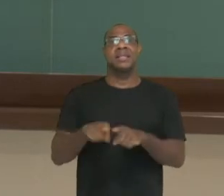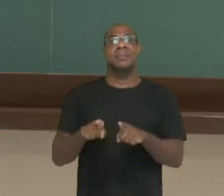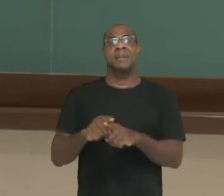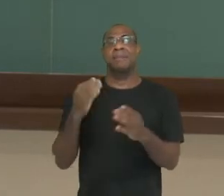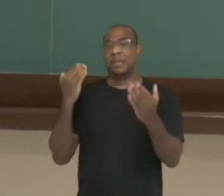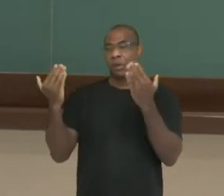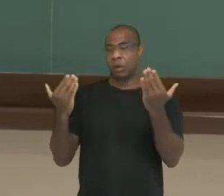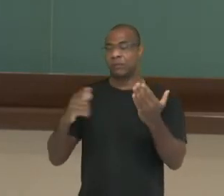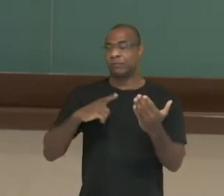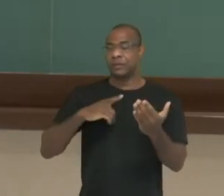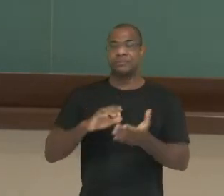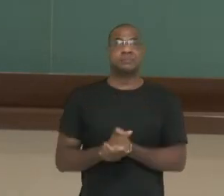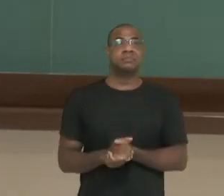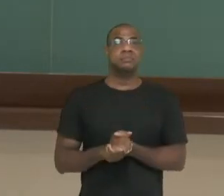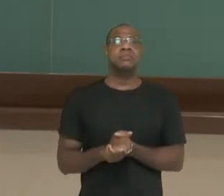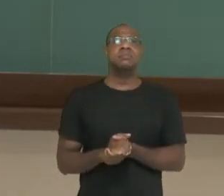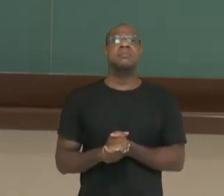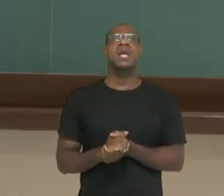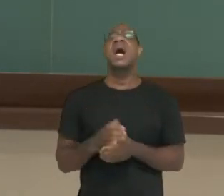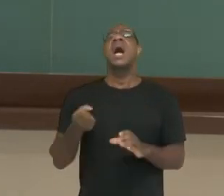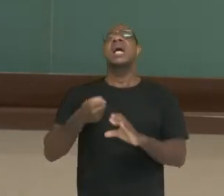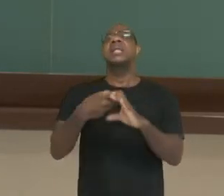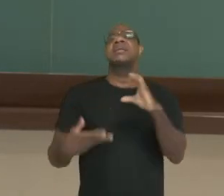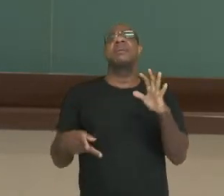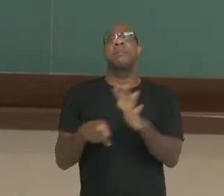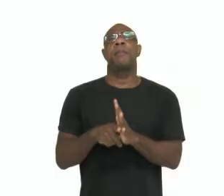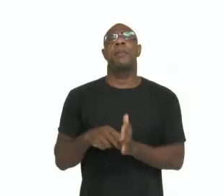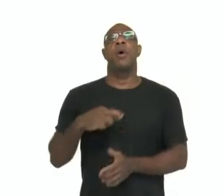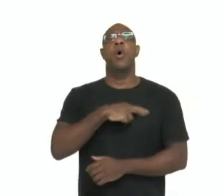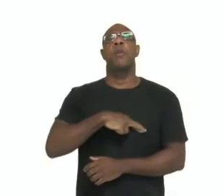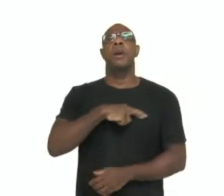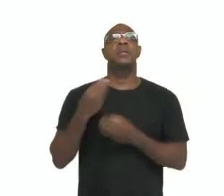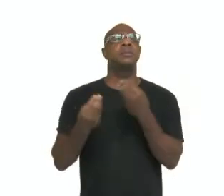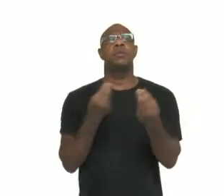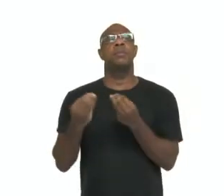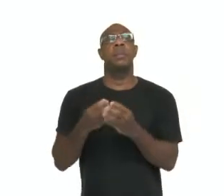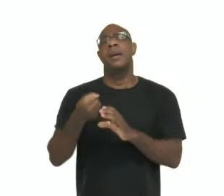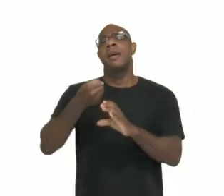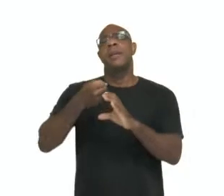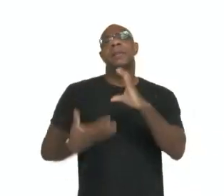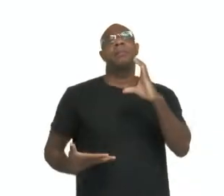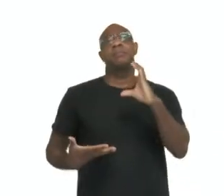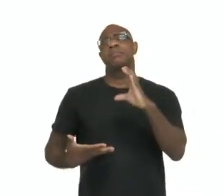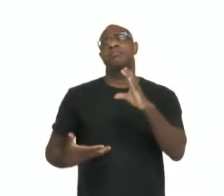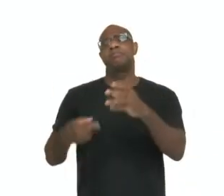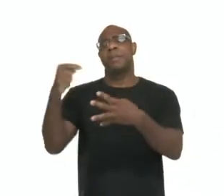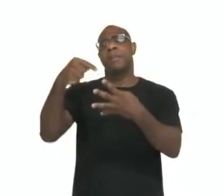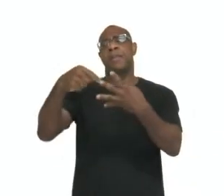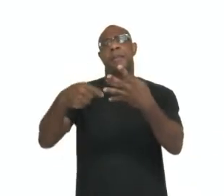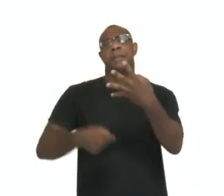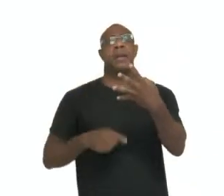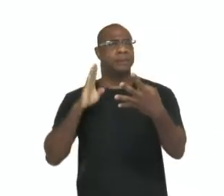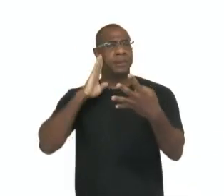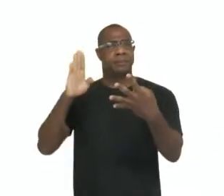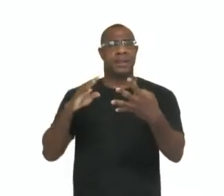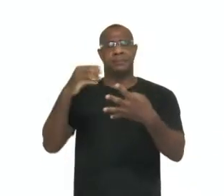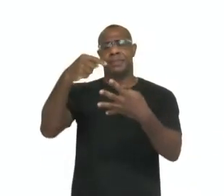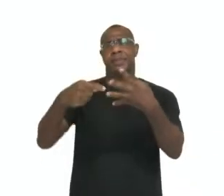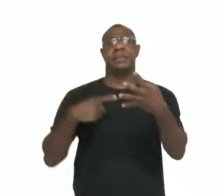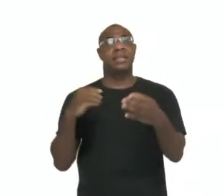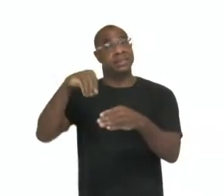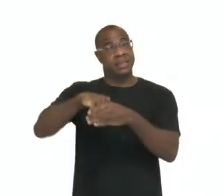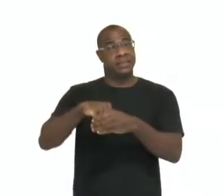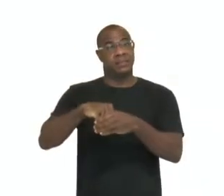Em relação às características do romance, né? Então, as principais características, ou seja, os elementos da